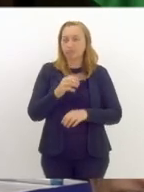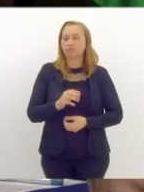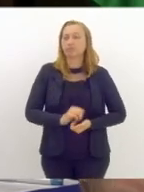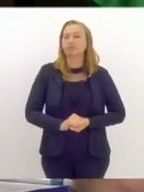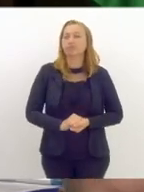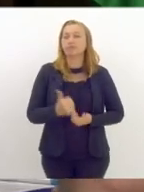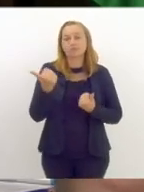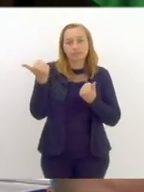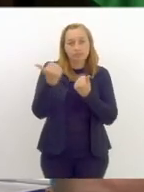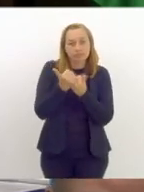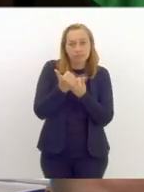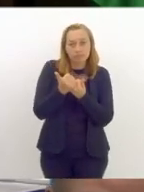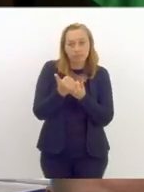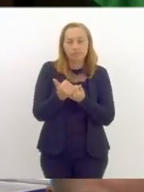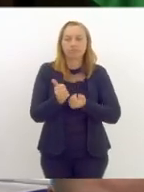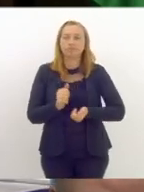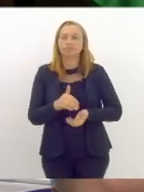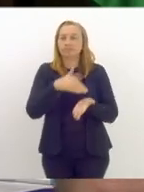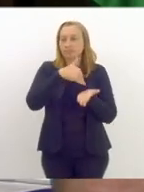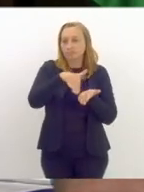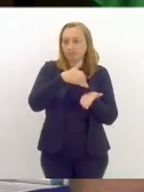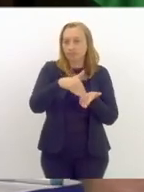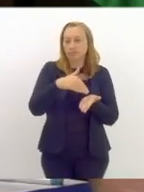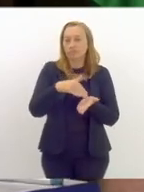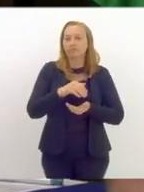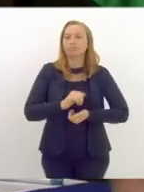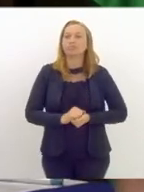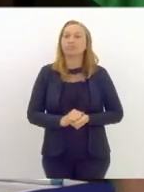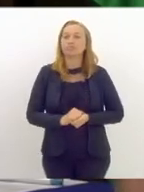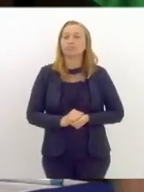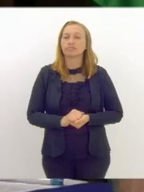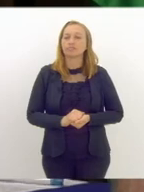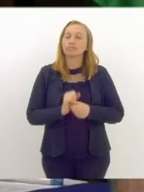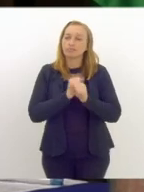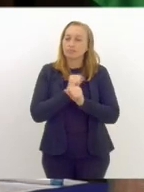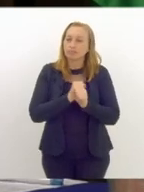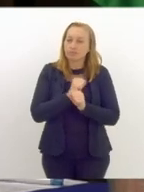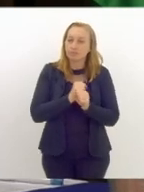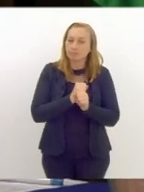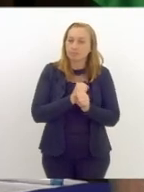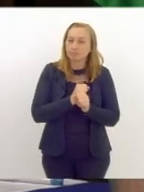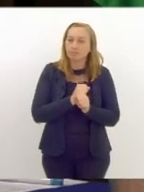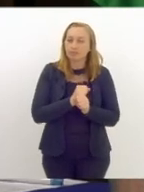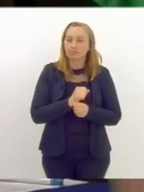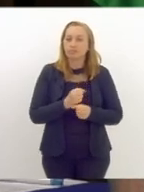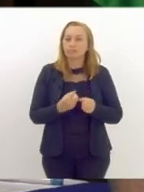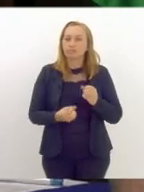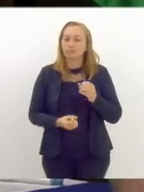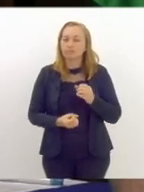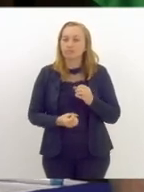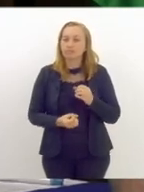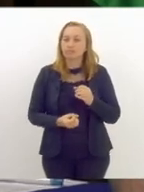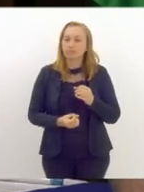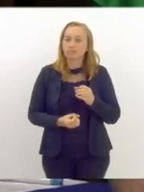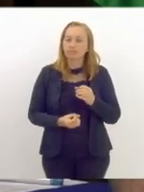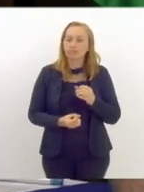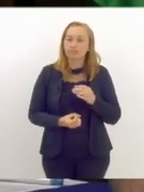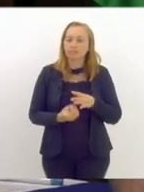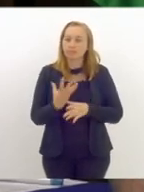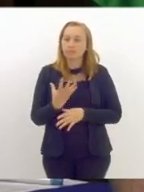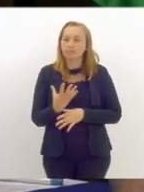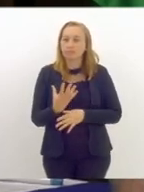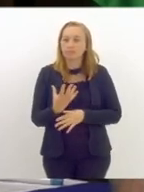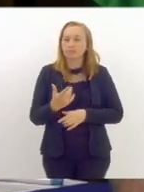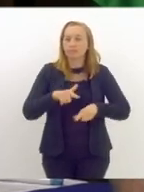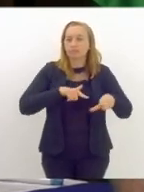apoio irrestrito do secretário Schiep. Ainda esse ano estamos instalando um serviço de